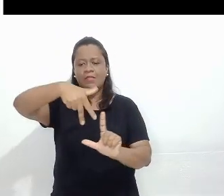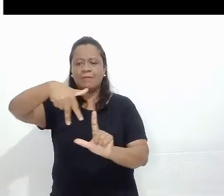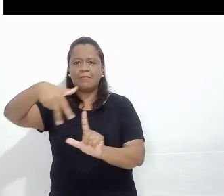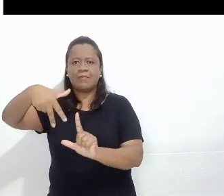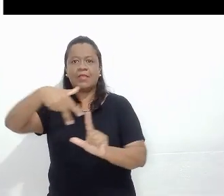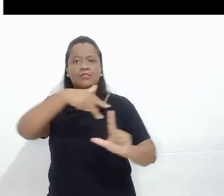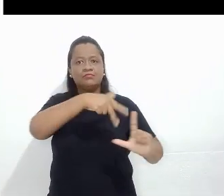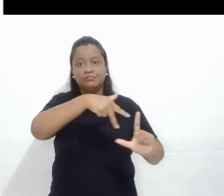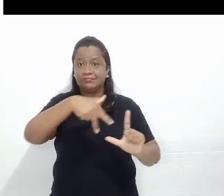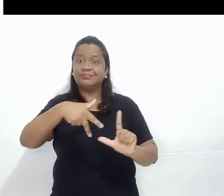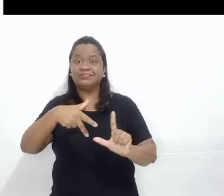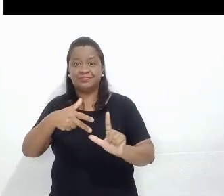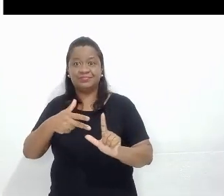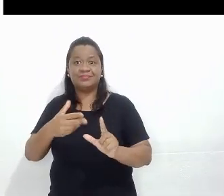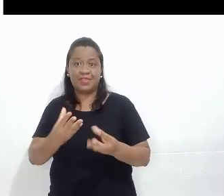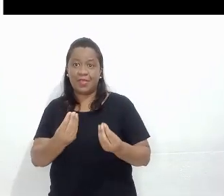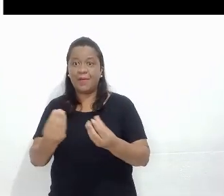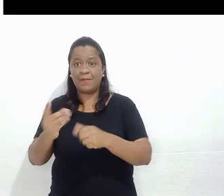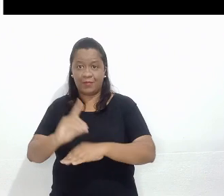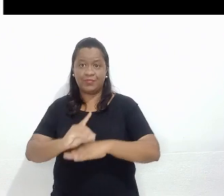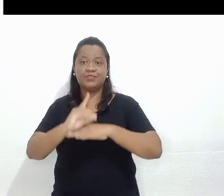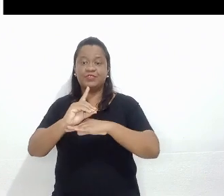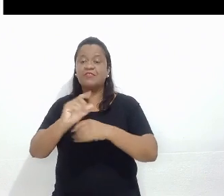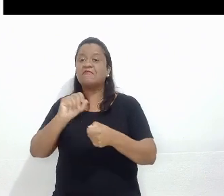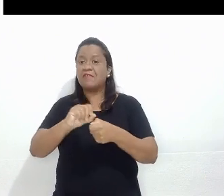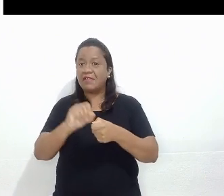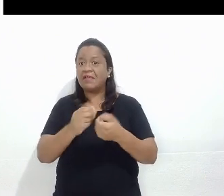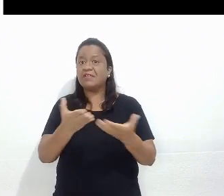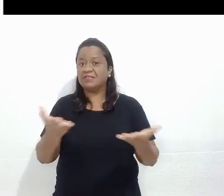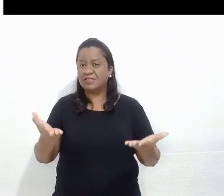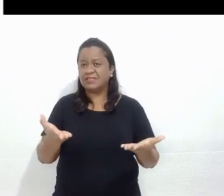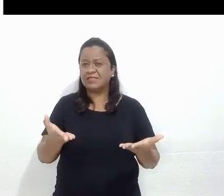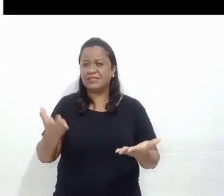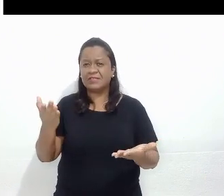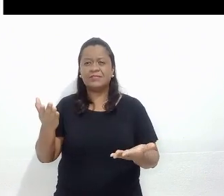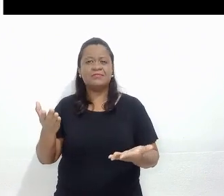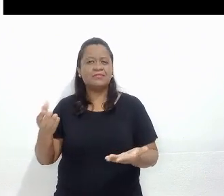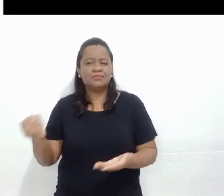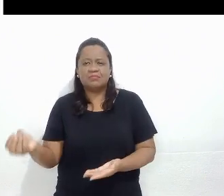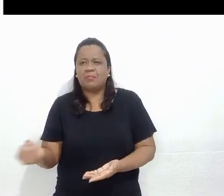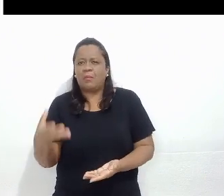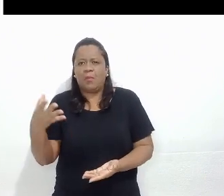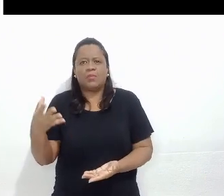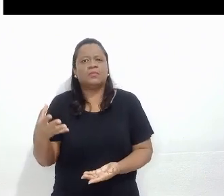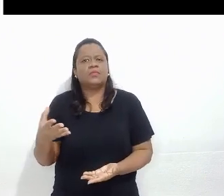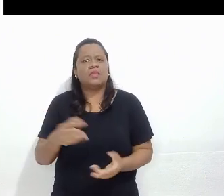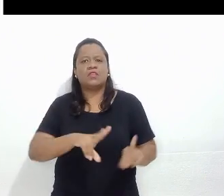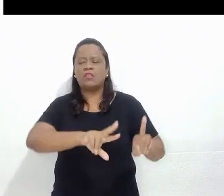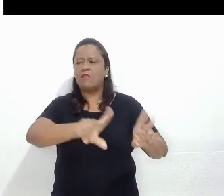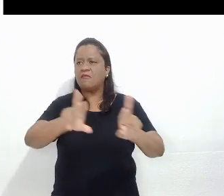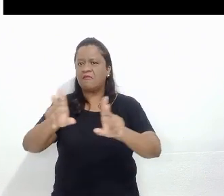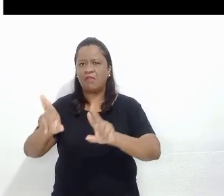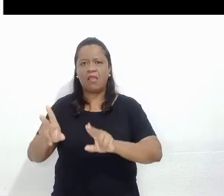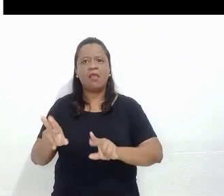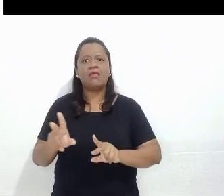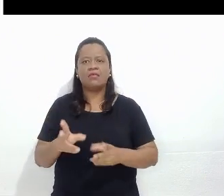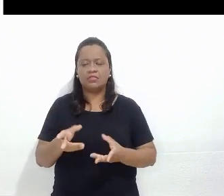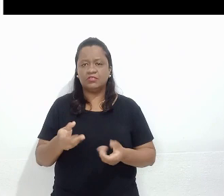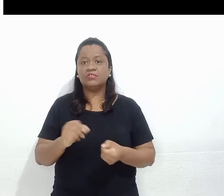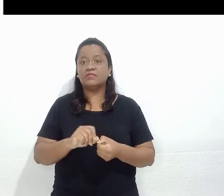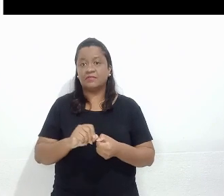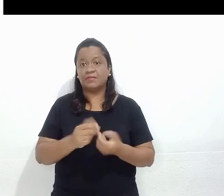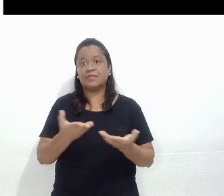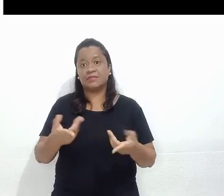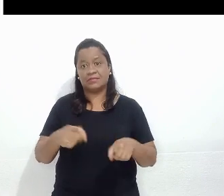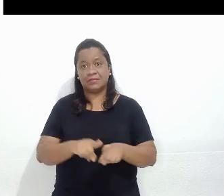Já é mais uma coisa bem moderna de hoje em dia. Vários filmes já estão sendo feitos assim também. Tá? Vira uma animaçãozinha,